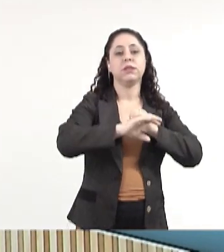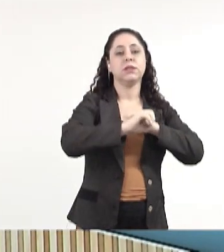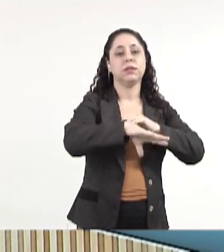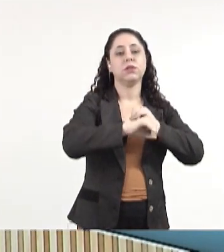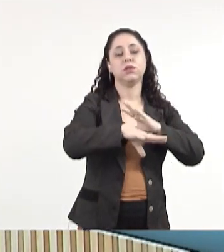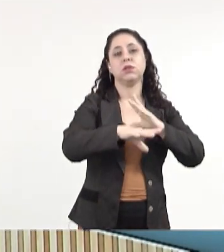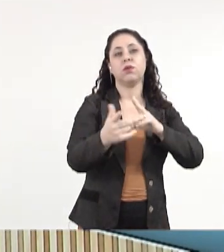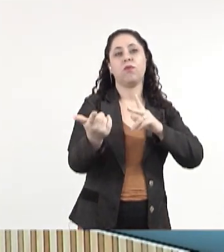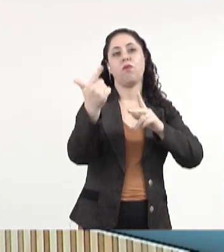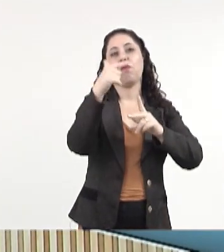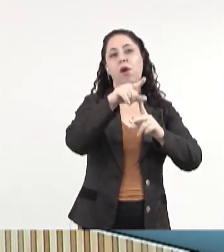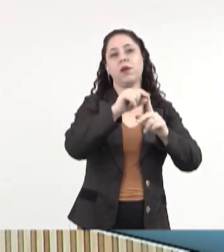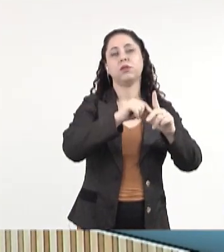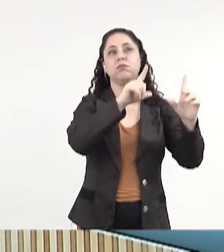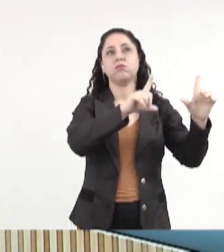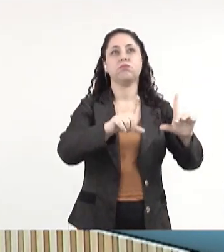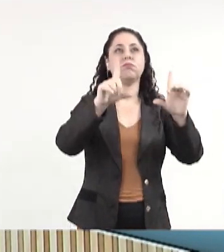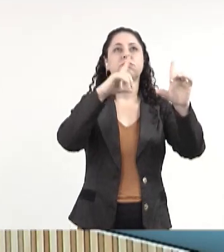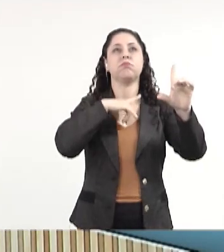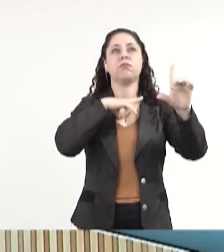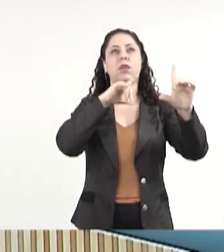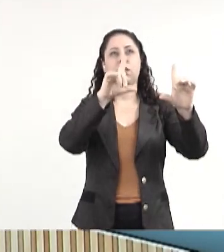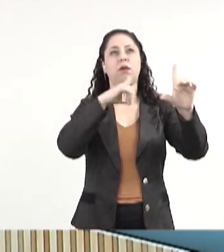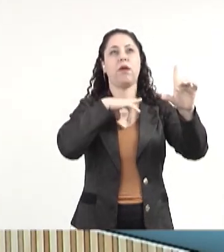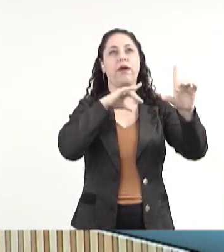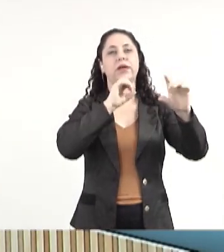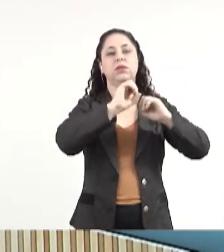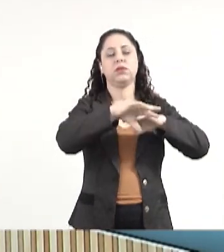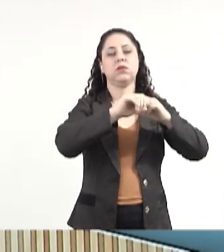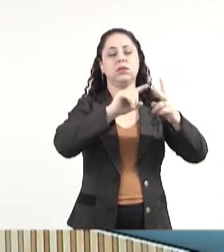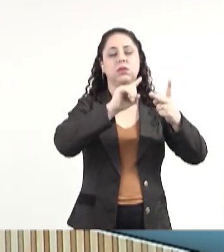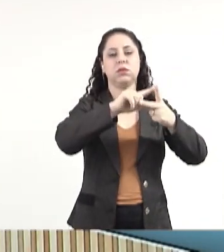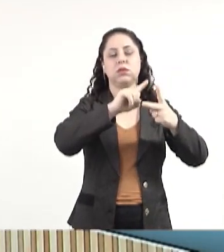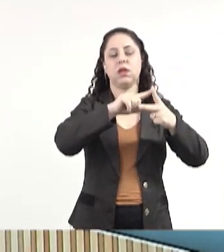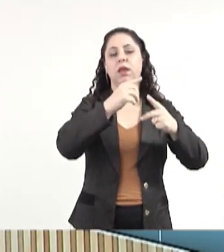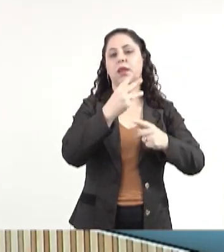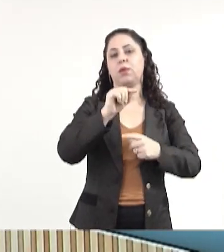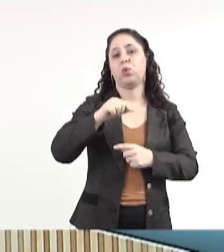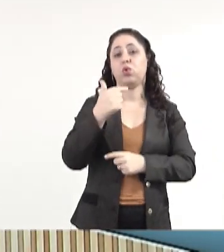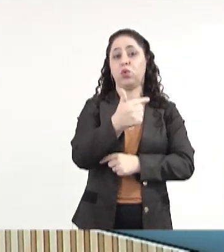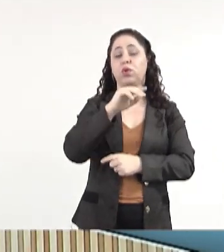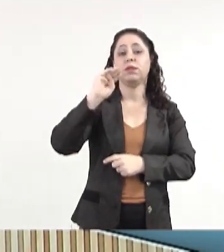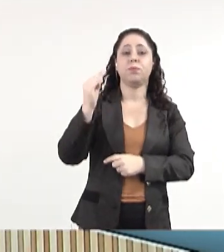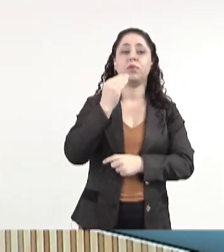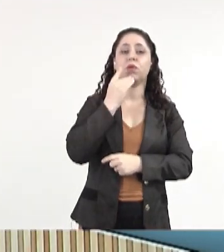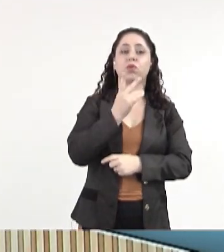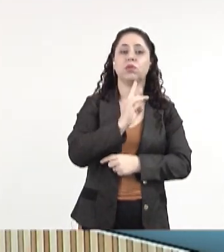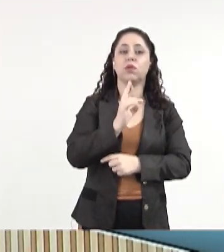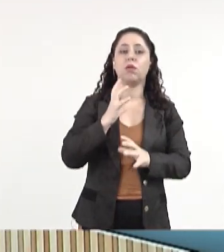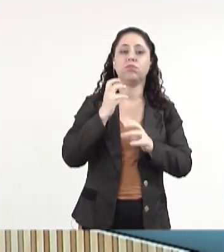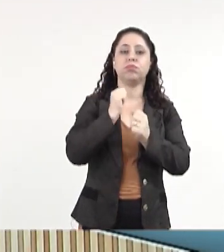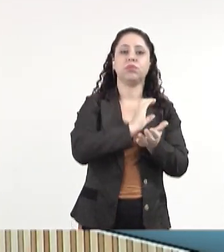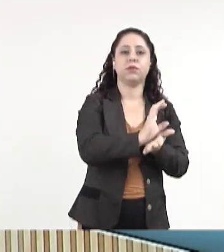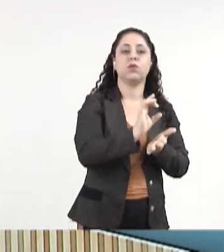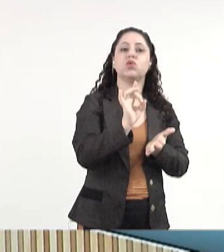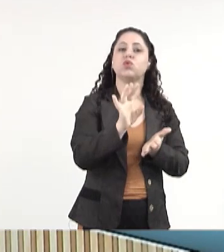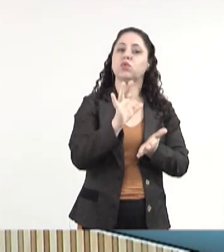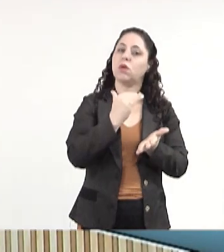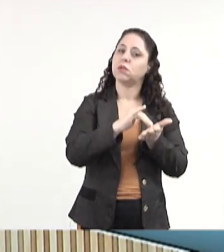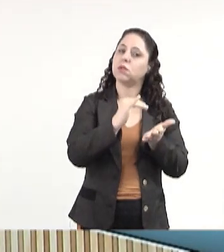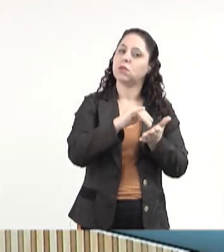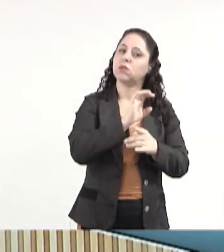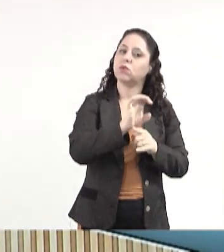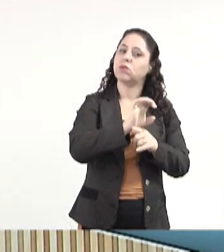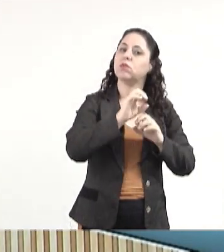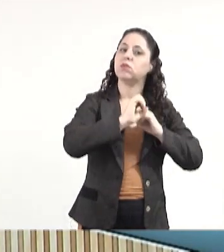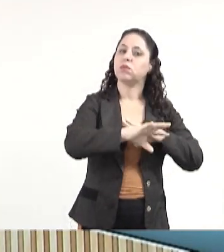exemplo, vamos voltar ainda? A gente estava nessa tela mesmo. Na educação, 3,2 bilhões de reais. Isso somente a Secretaria